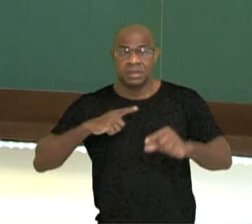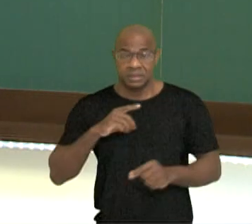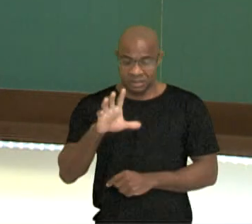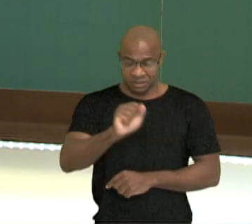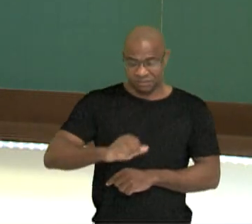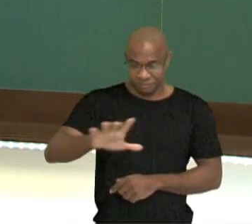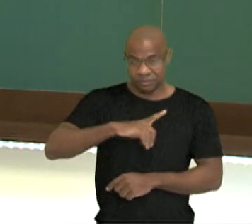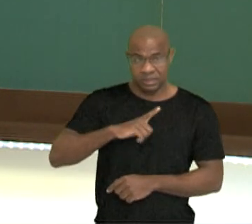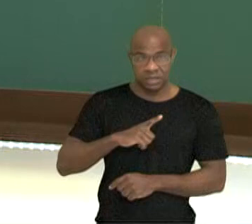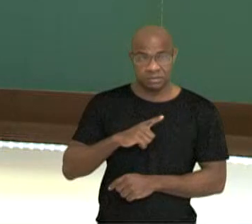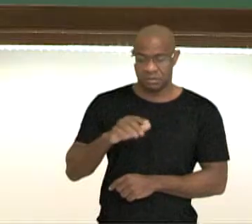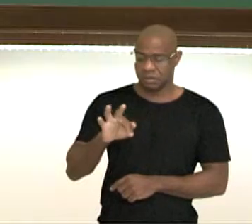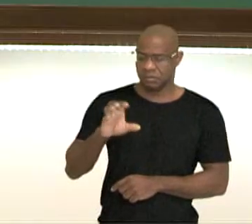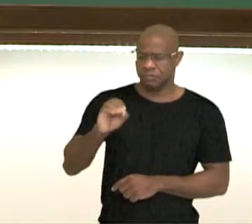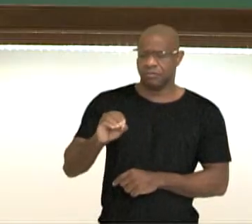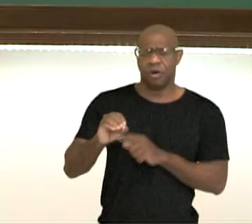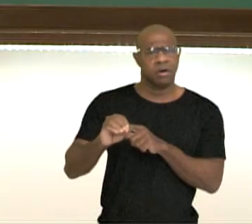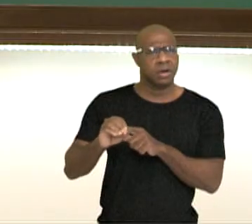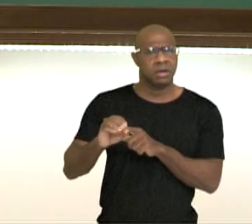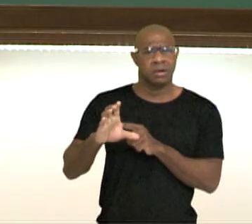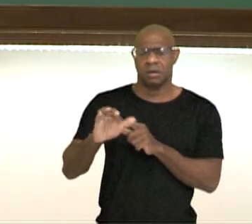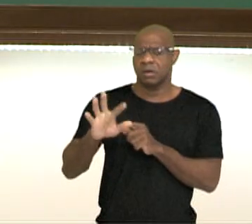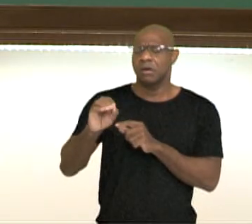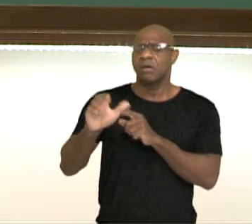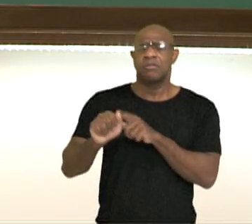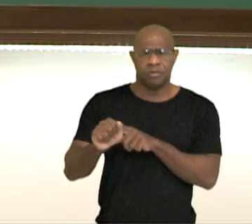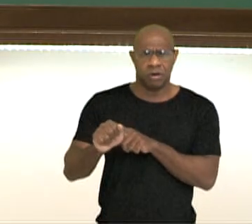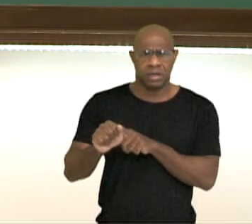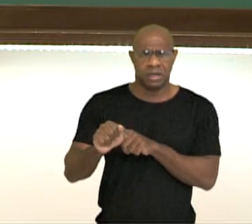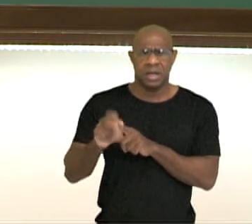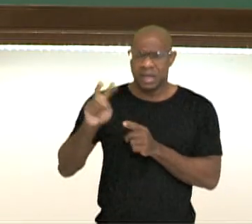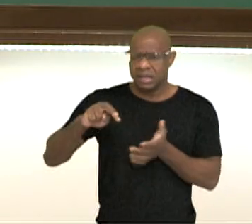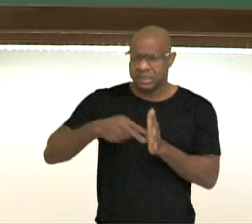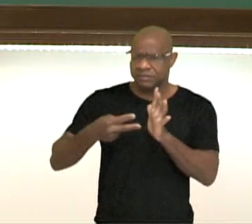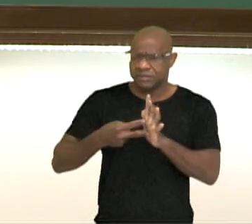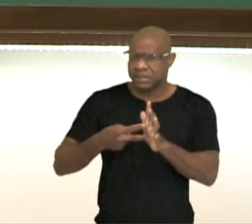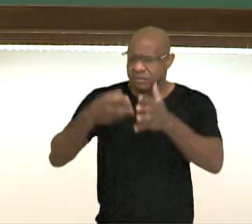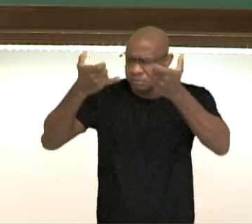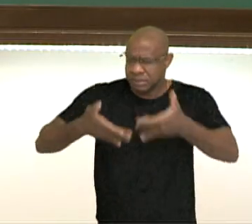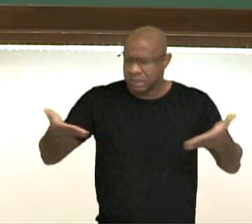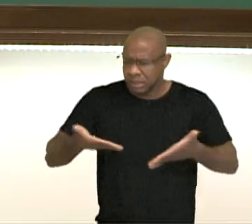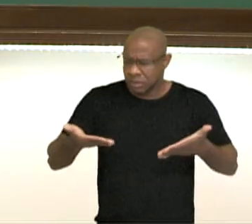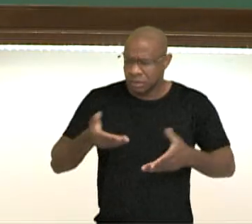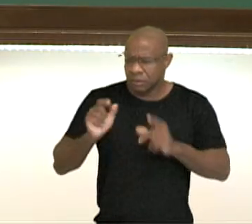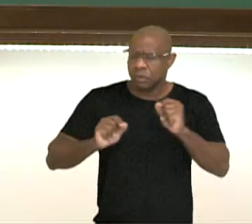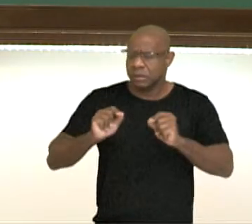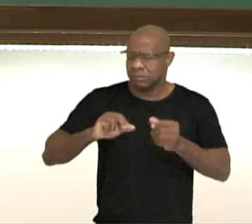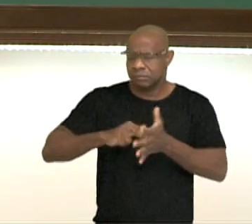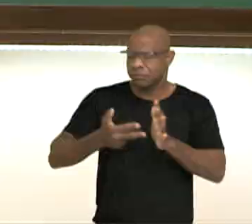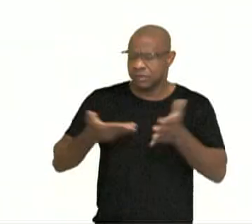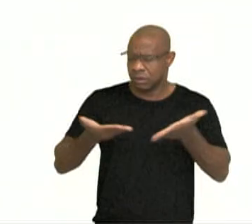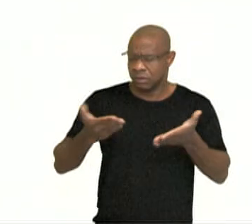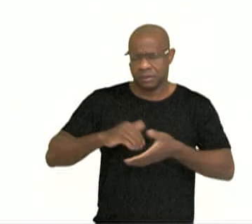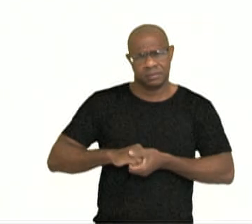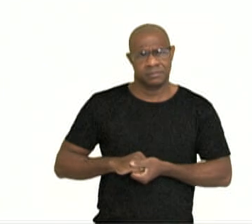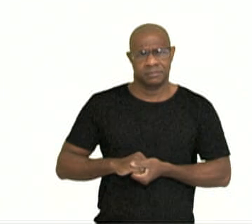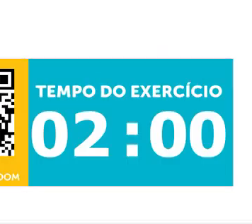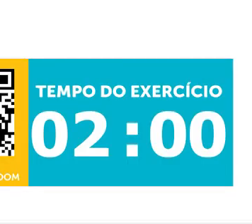né? Será que é esse o sentido usado por essa expressão? Respondam aí, a gente já volta comentando o gabarito.